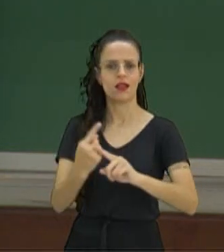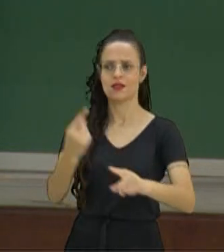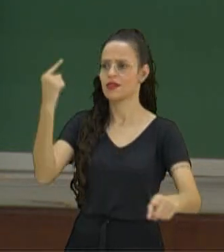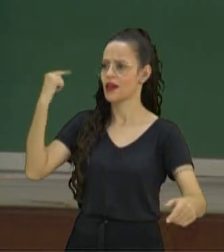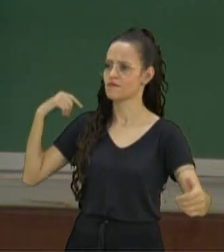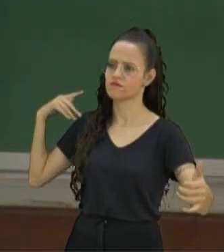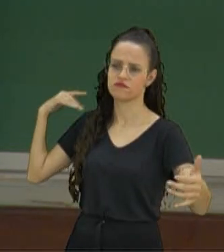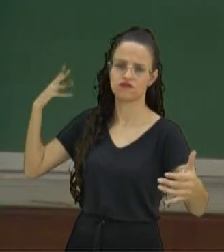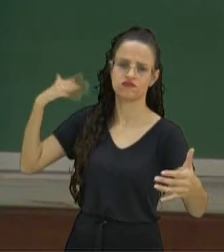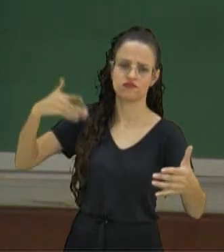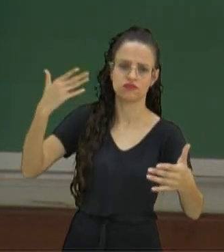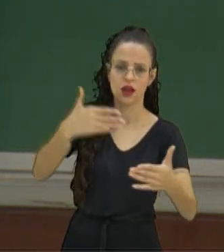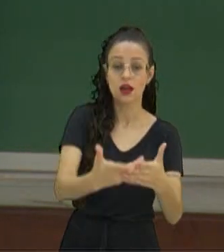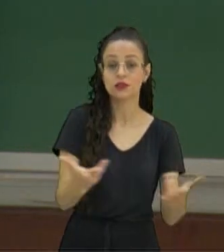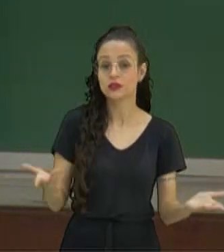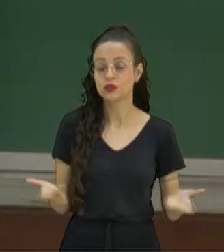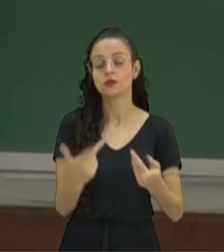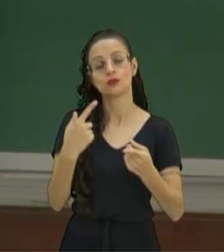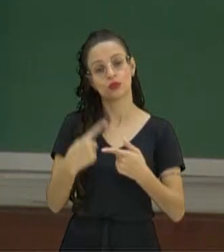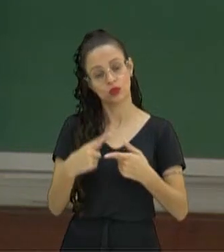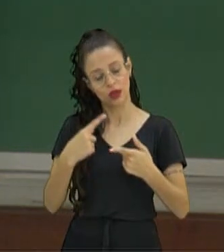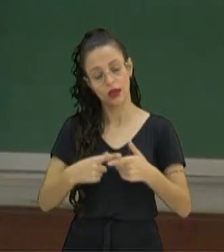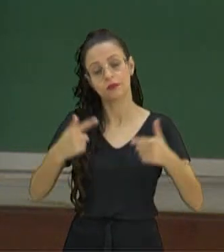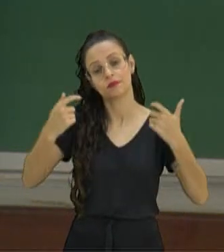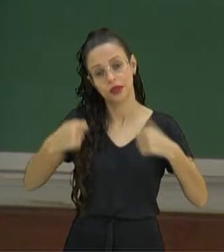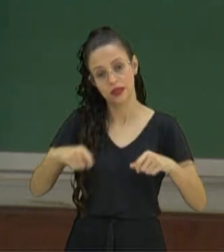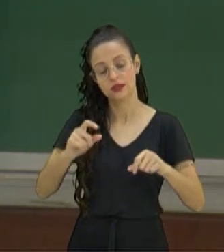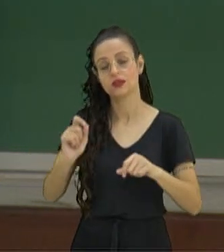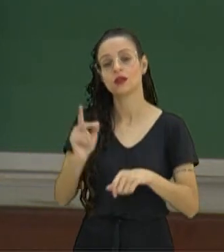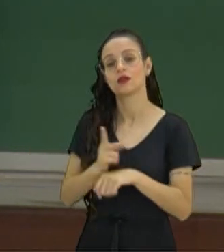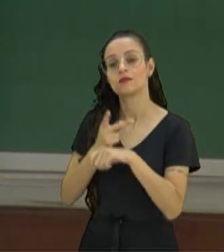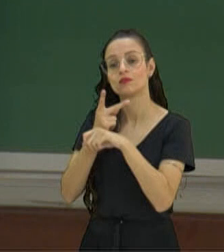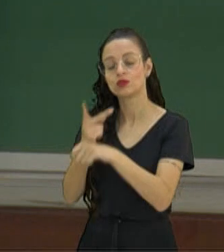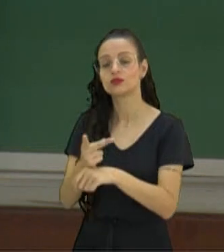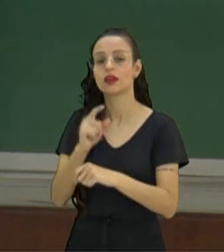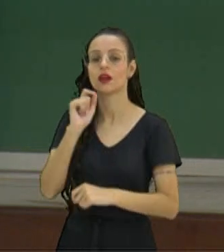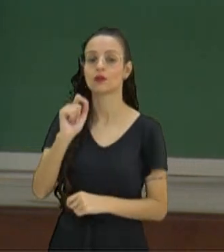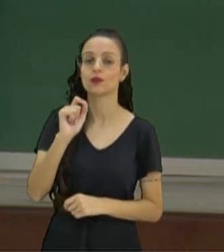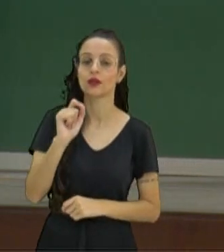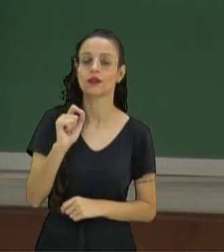o princípio essa foi a ideia. Por quê? Porque era necessário buscar